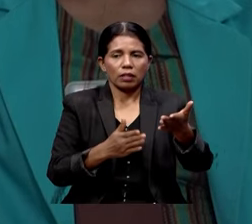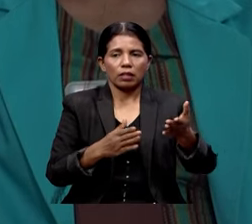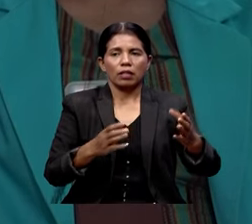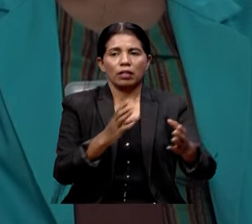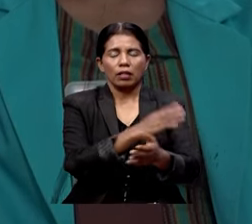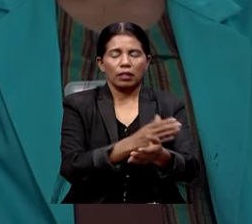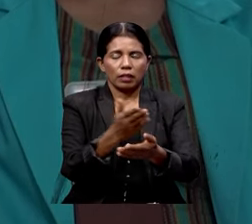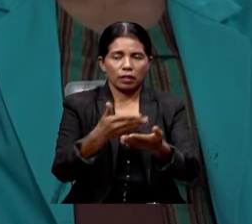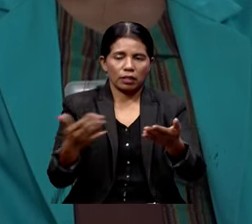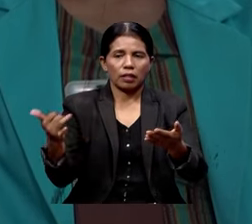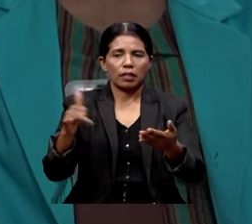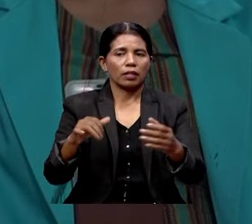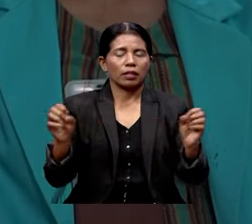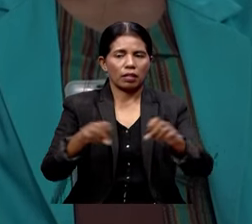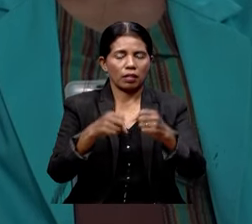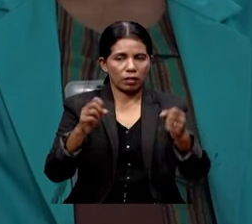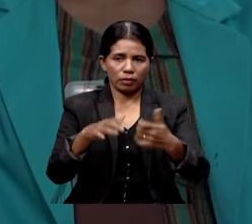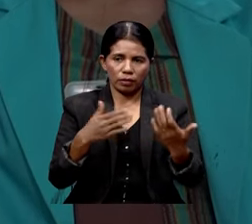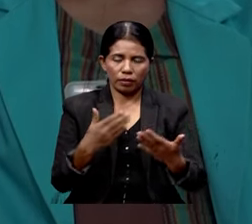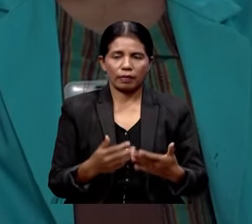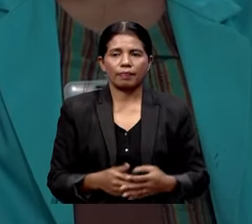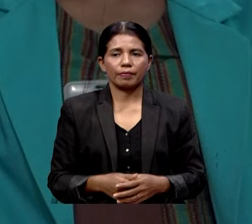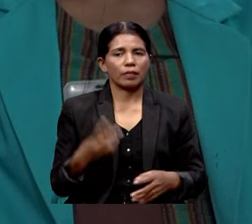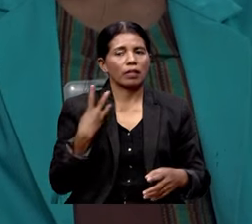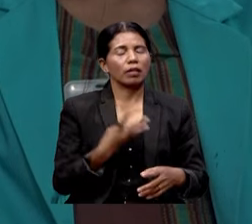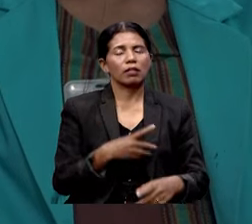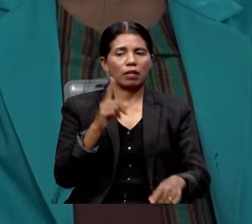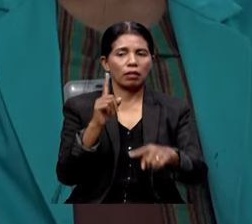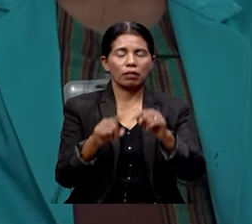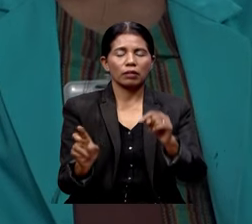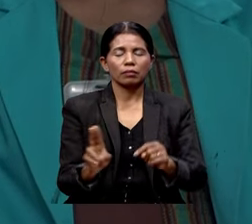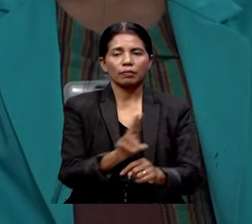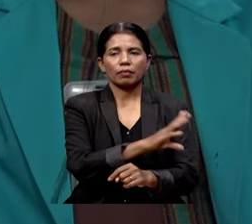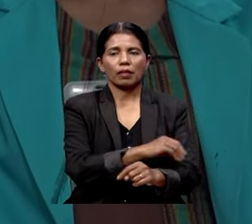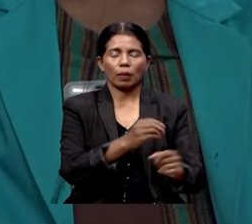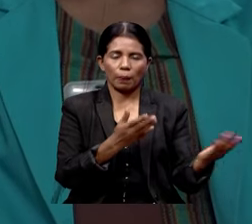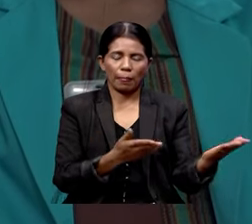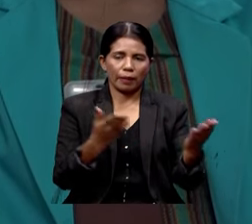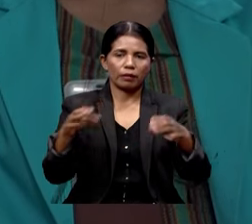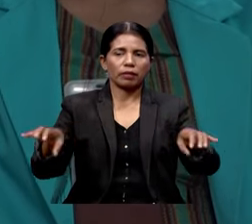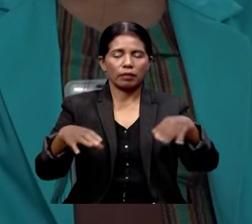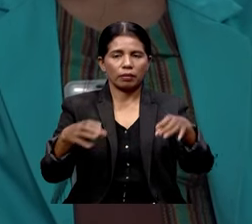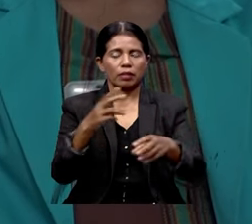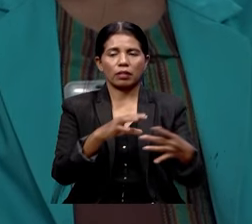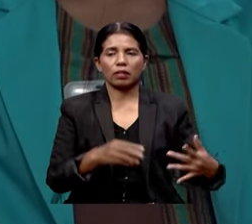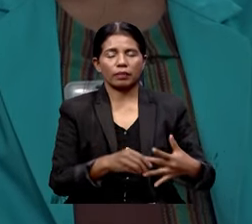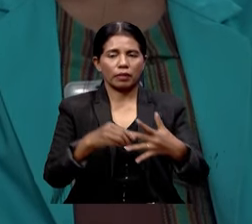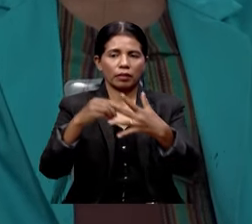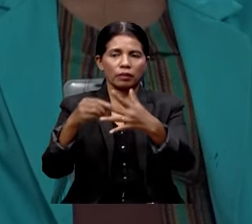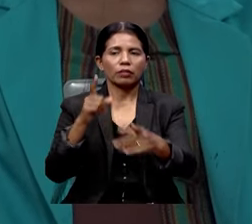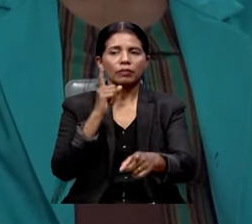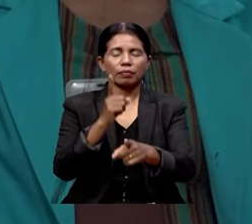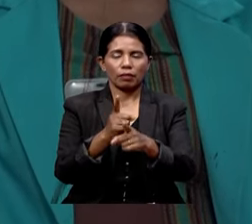makin istirahat orang ini masalah error foto na, entah telah bela identifikasi los kata kene servis spesifik bakar los ini